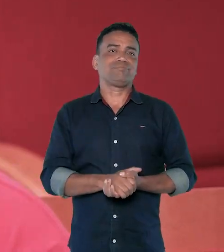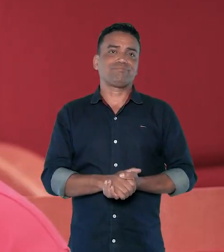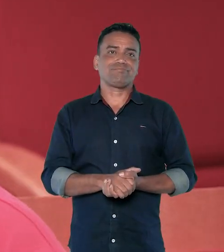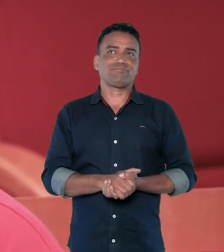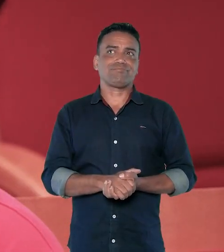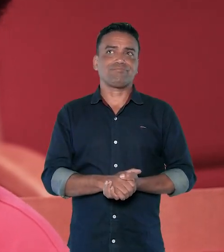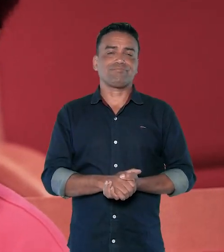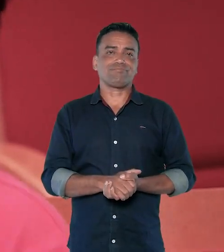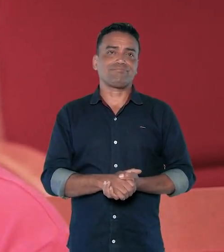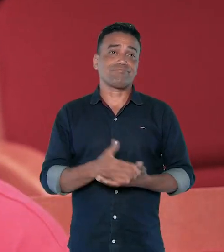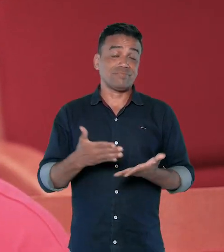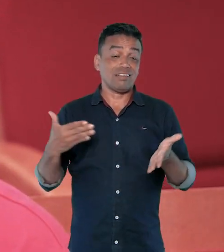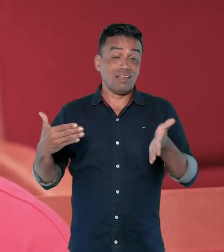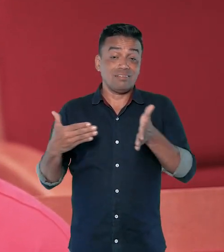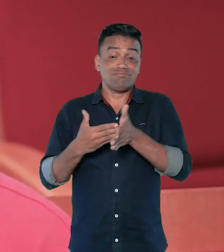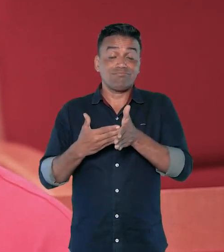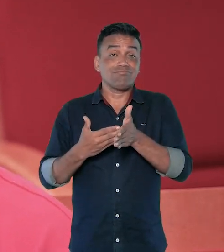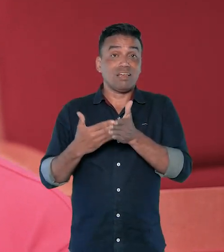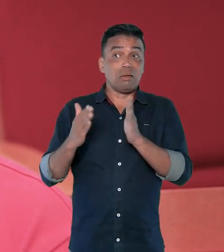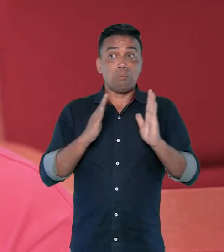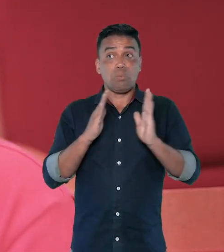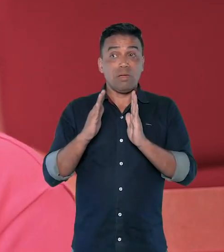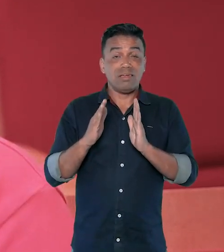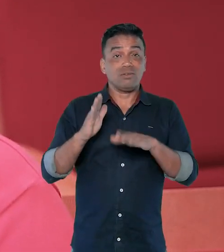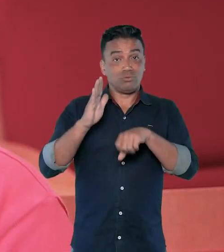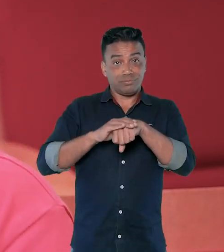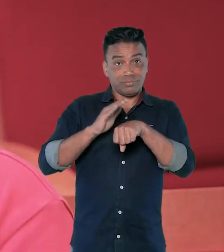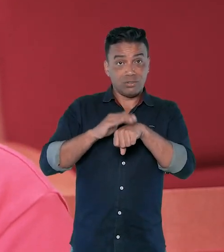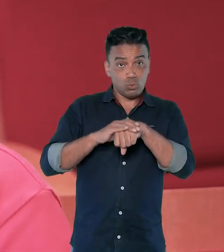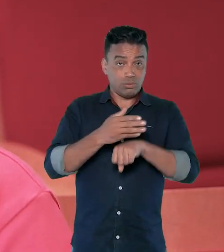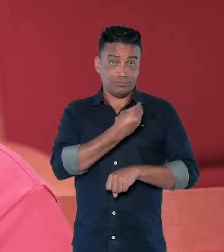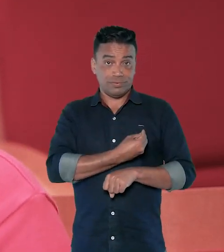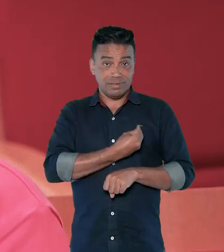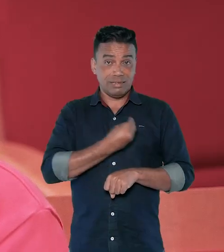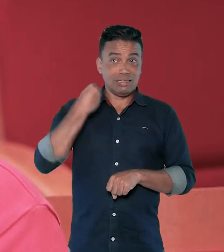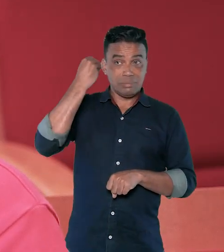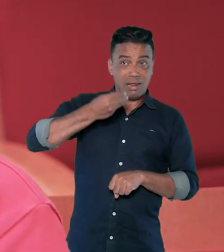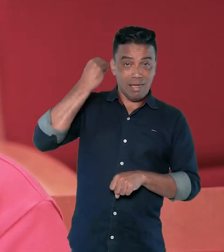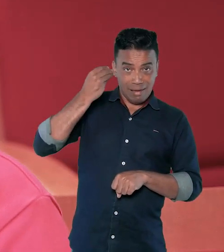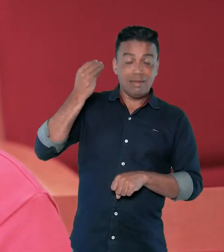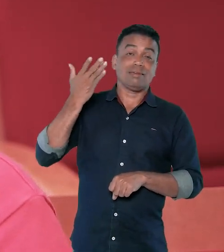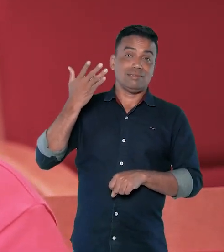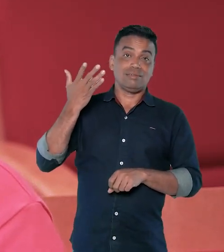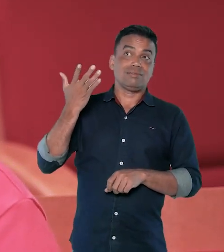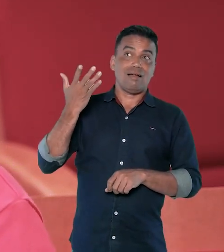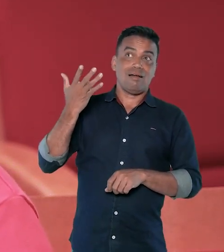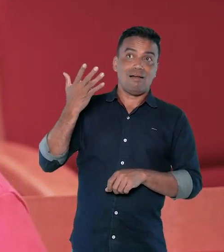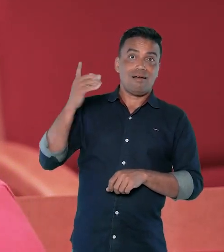assim, até que ponto, na sua trajetória como acadêmico, como professor